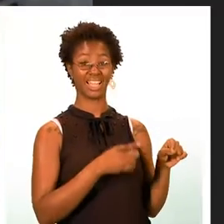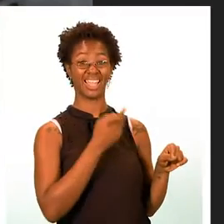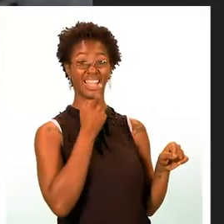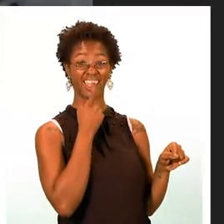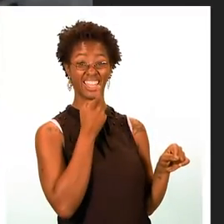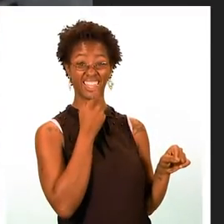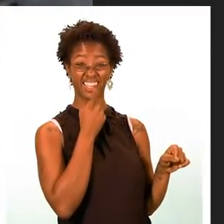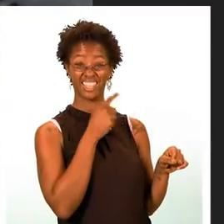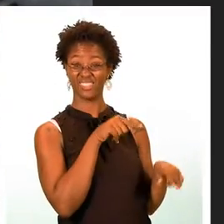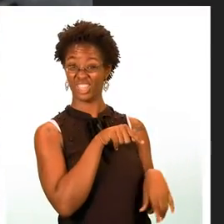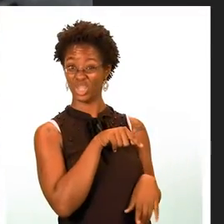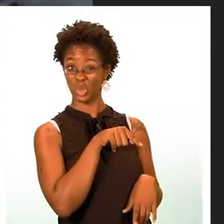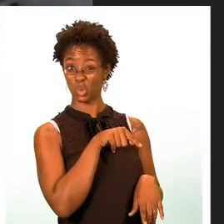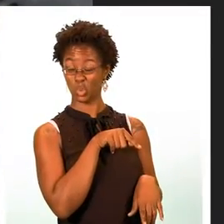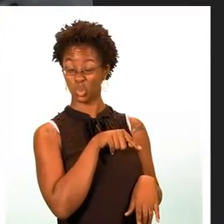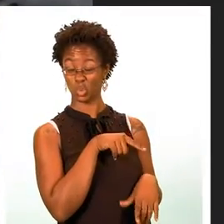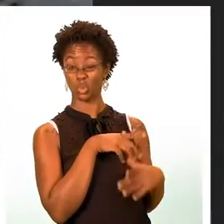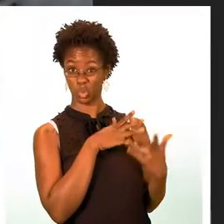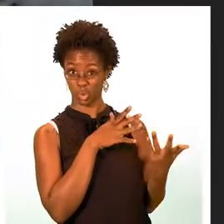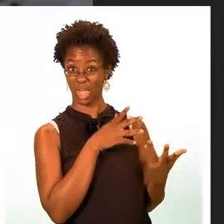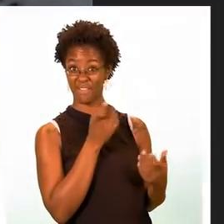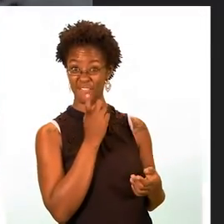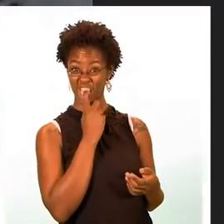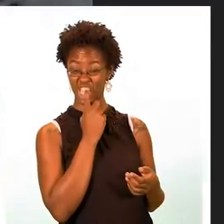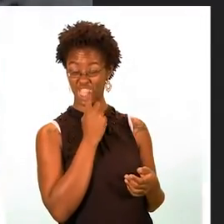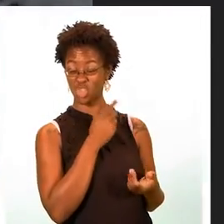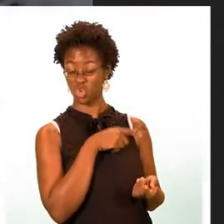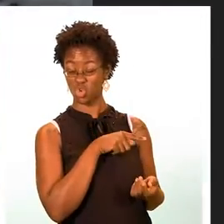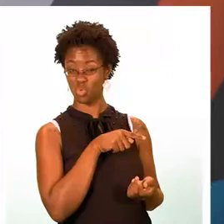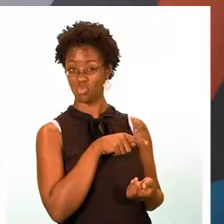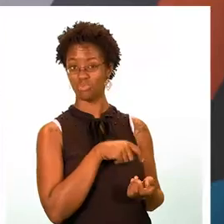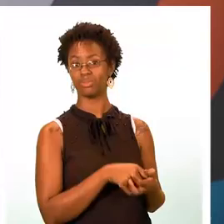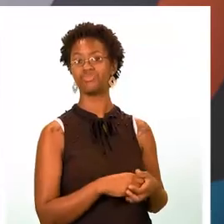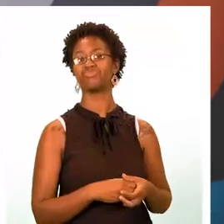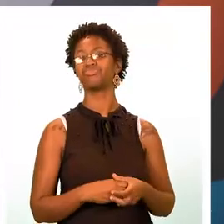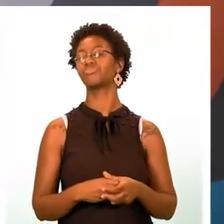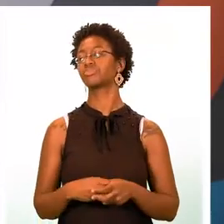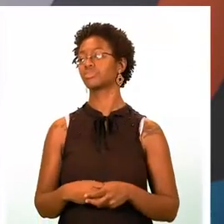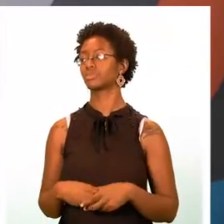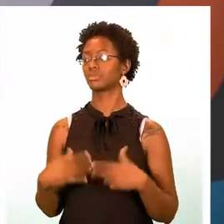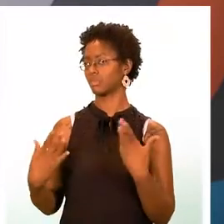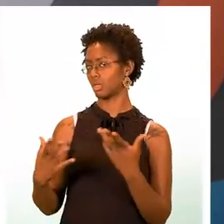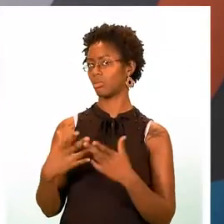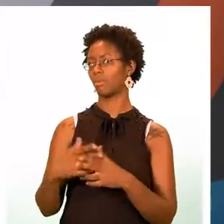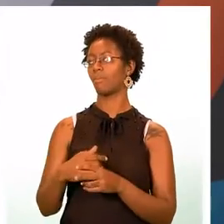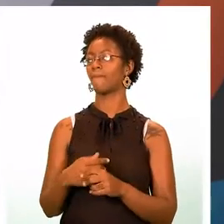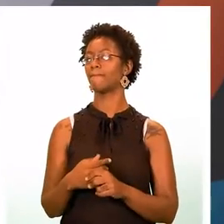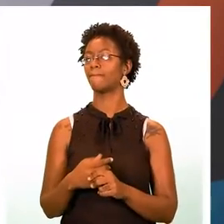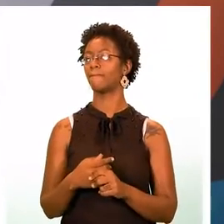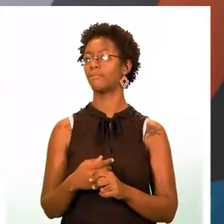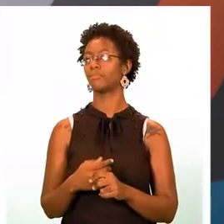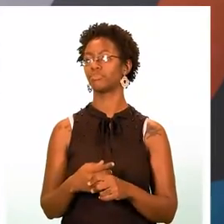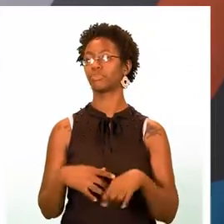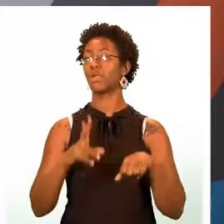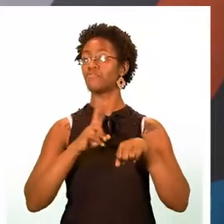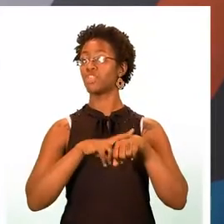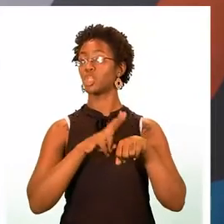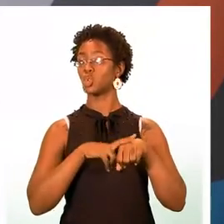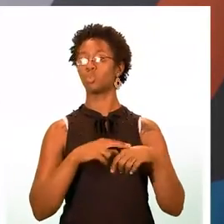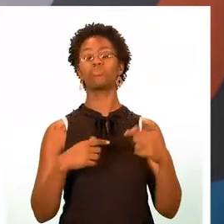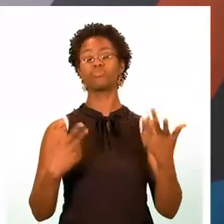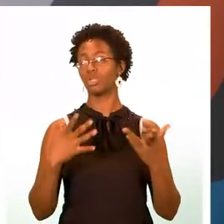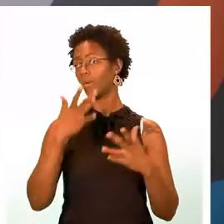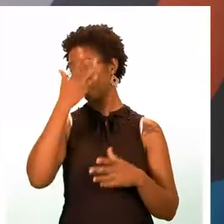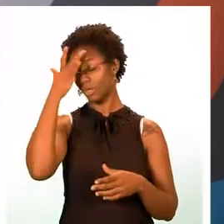Isso daqui é vidro. Isso é um vidro. Né? Então, se uma pessoa comum, uma pessoa eu, ou quem está em casa